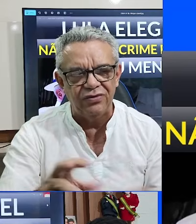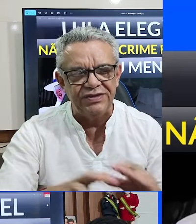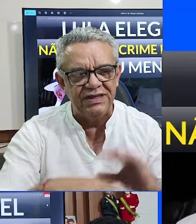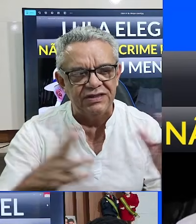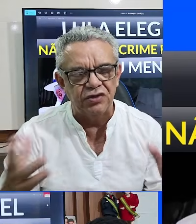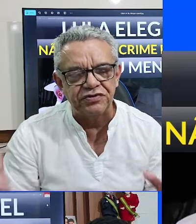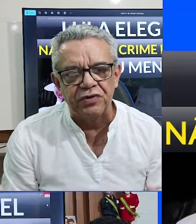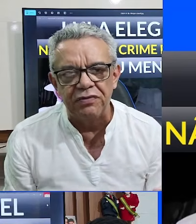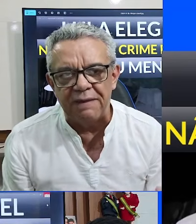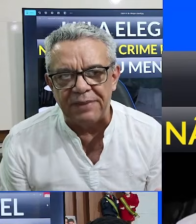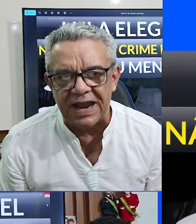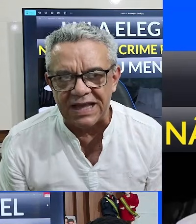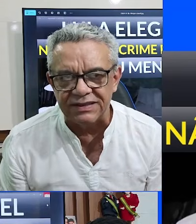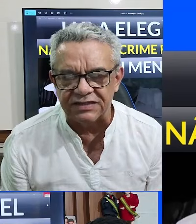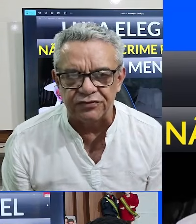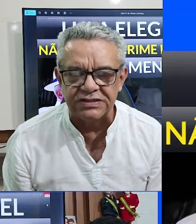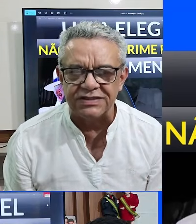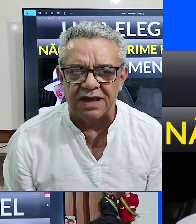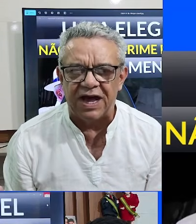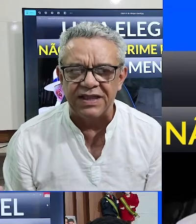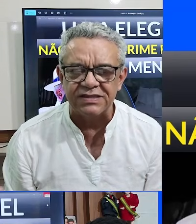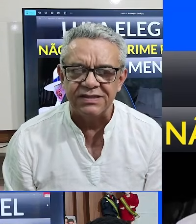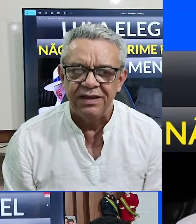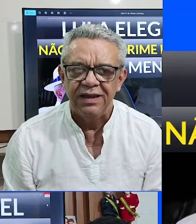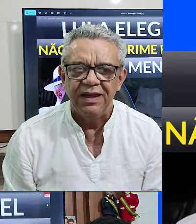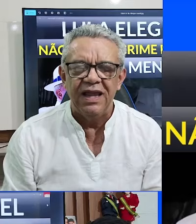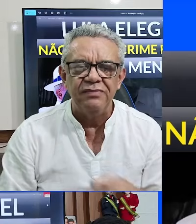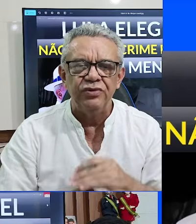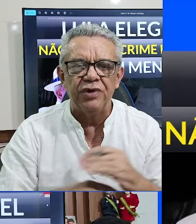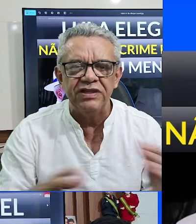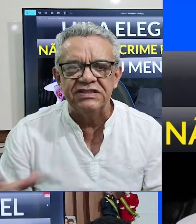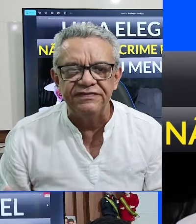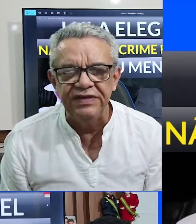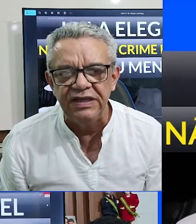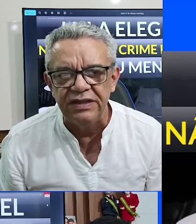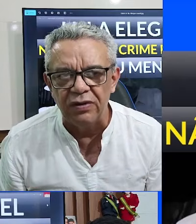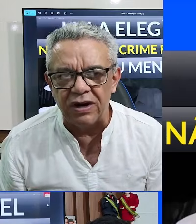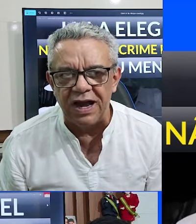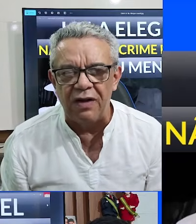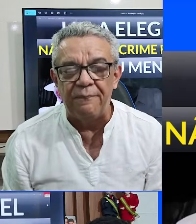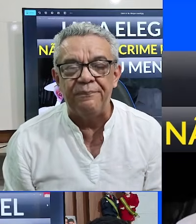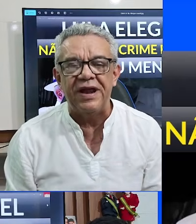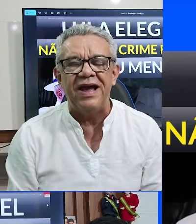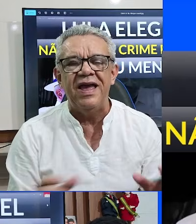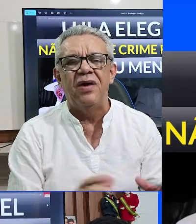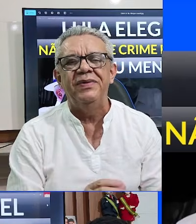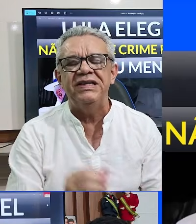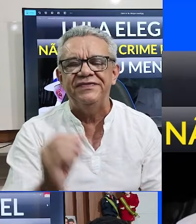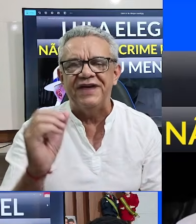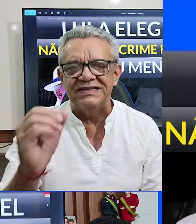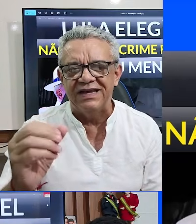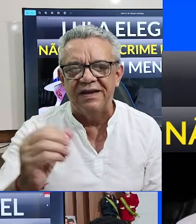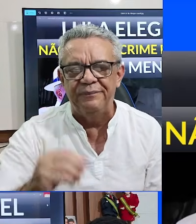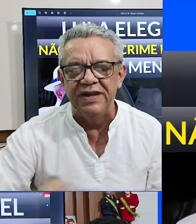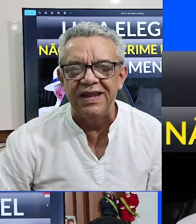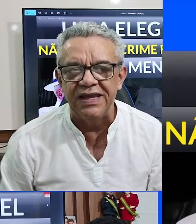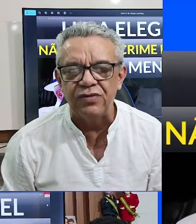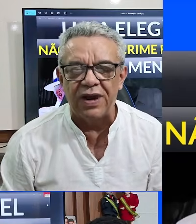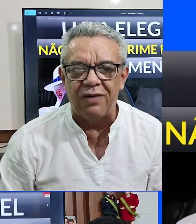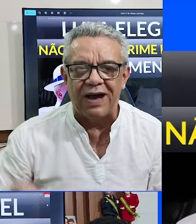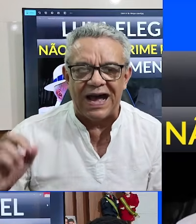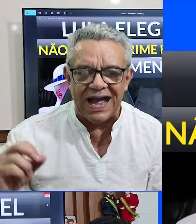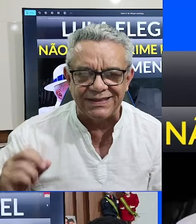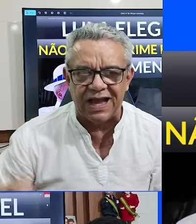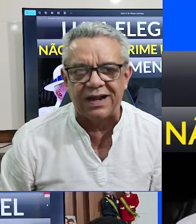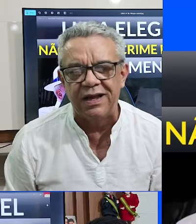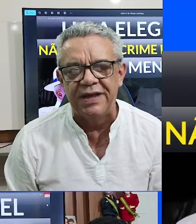Ele utilizou todo o aparato das Forças Armadas, ele mudou desfile de local para realmente fazer campanha